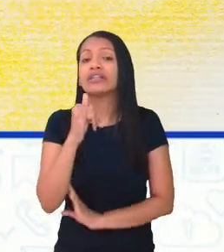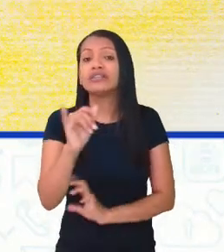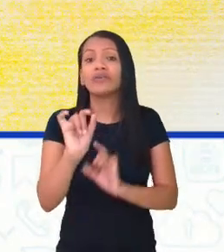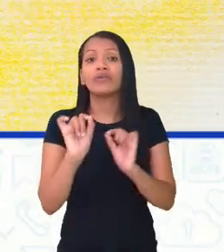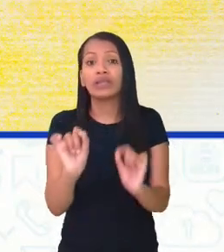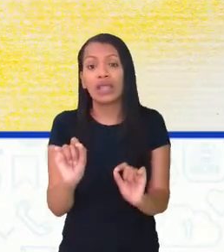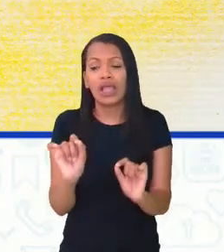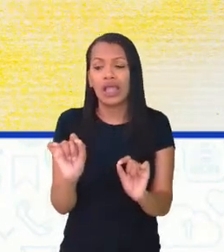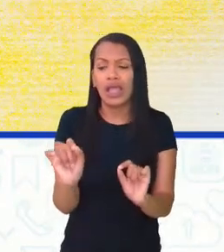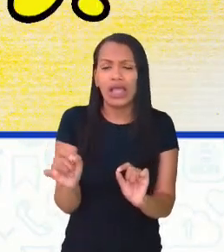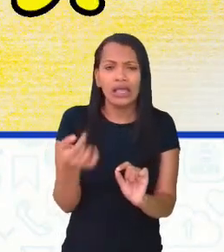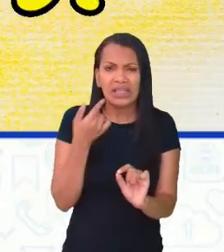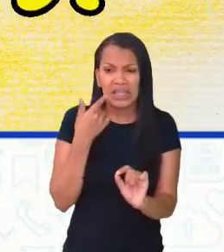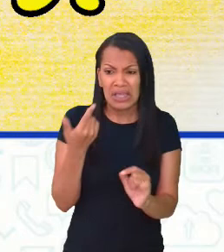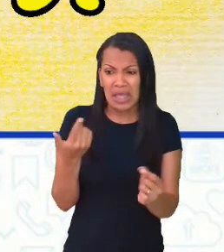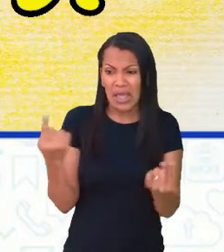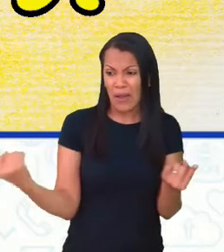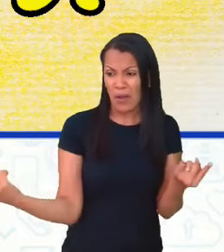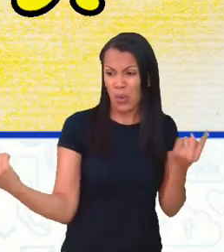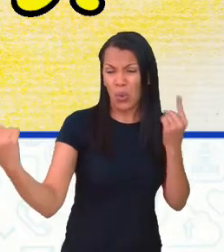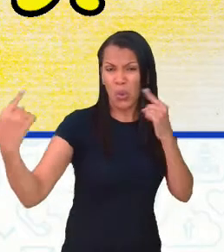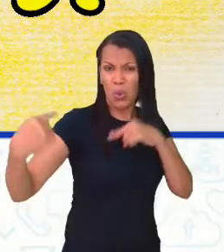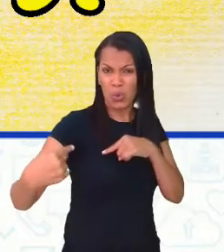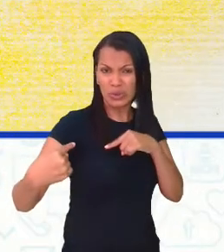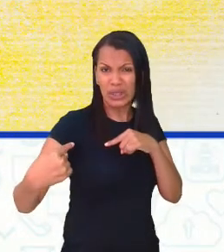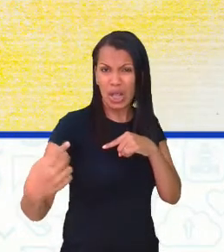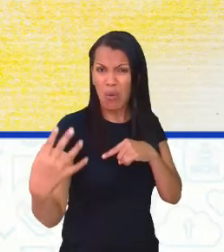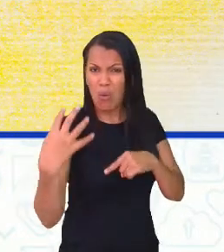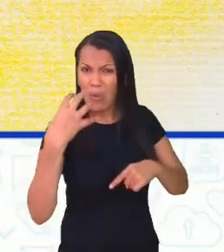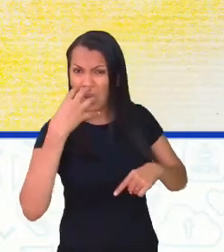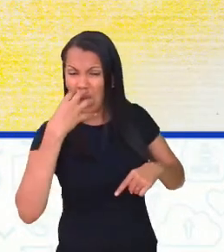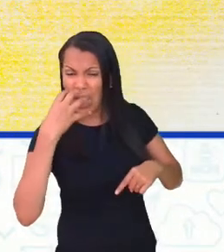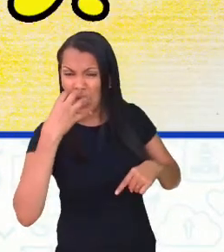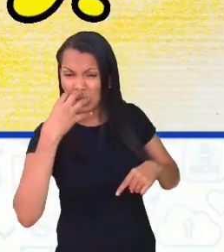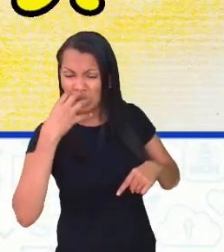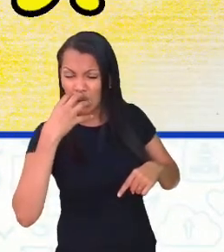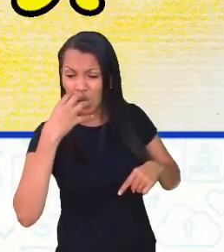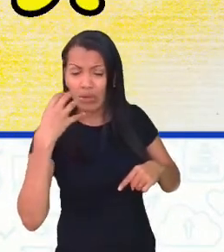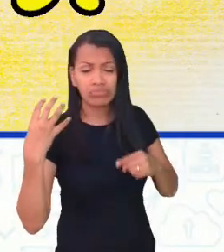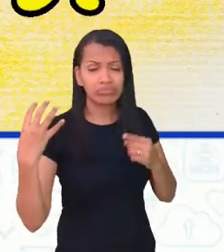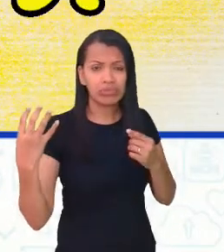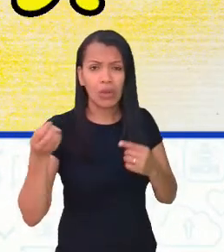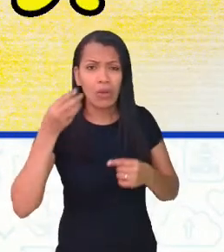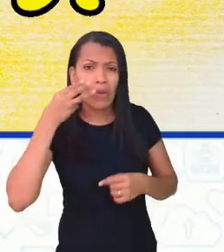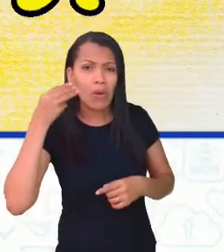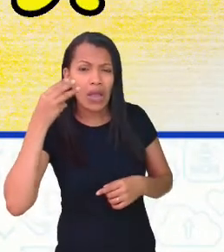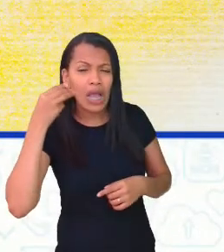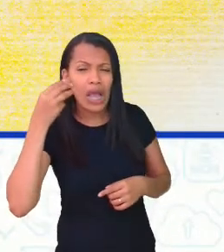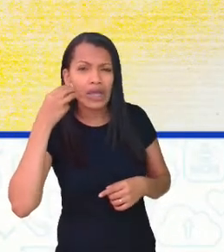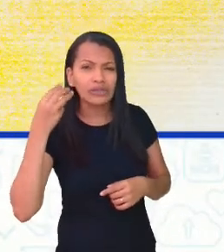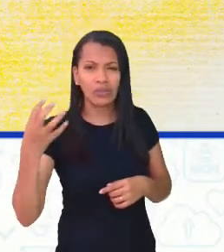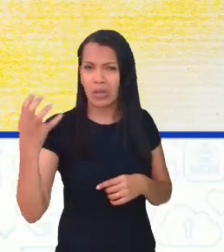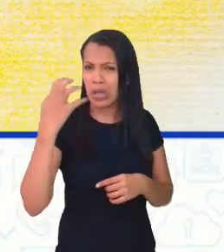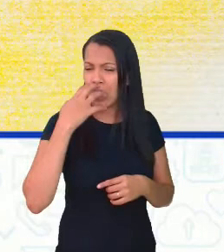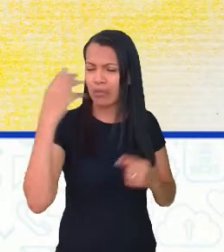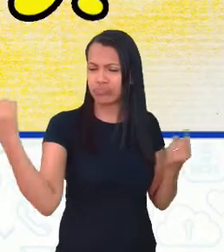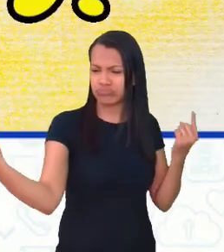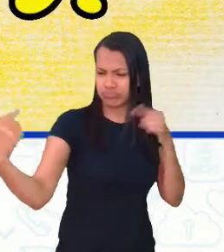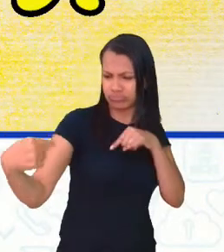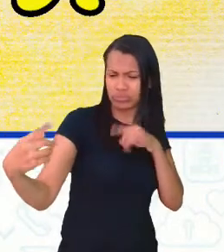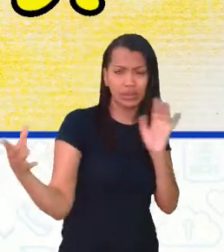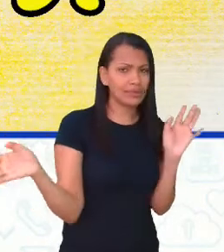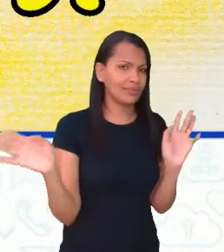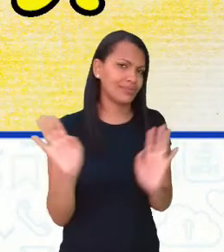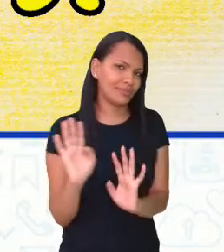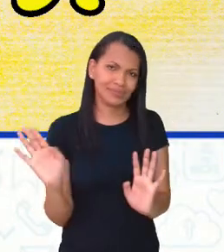abrindo a conhecer o universo dos gatos. Então olha como esse cachorrinho é acessível a todo mundo, né? E a gente